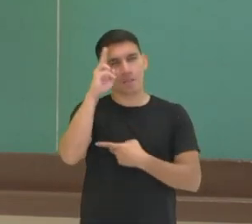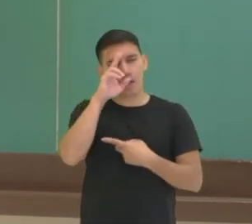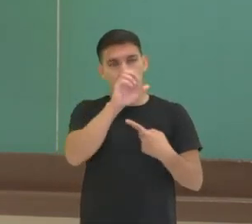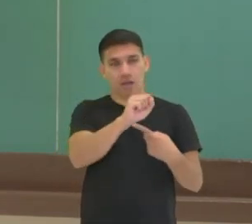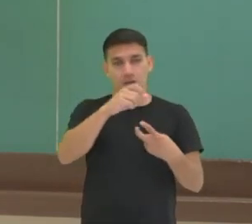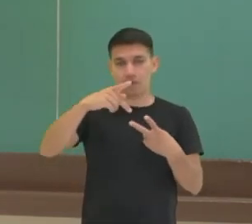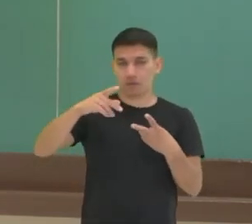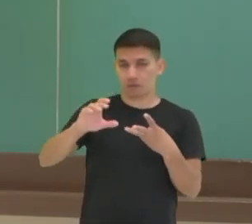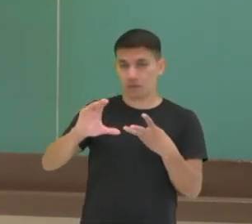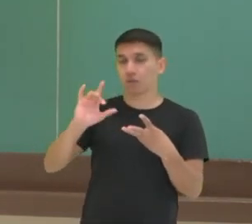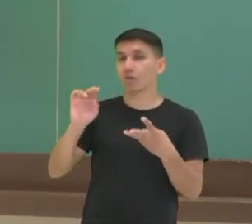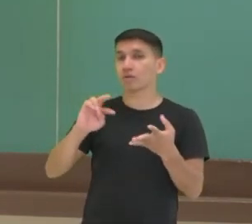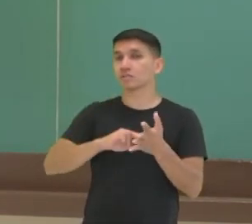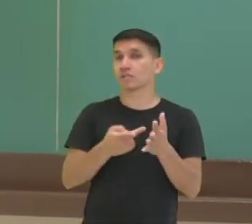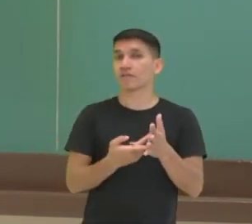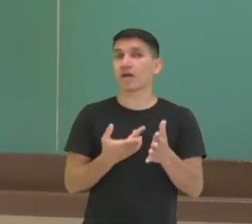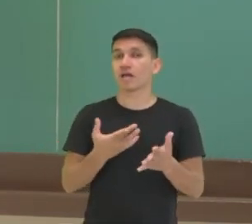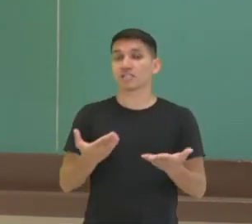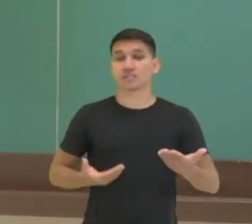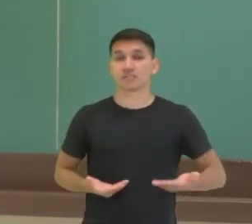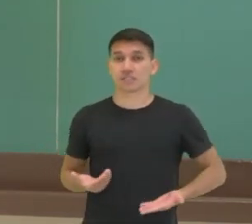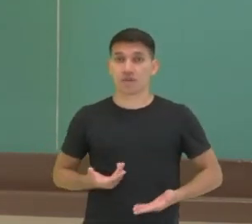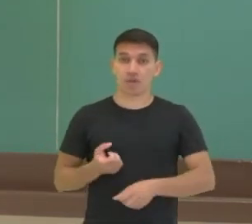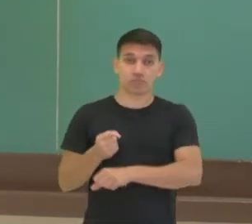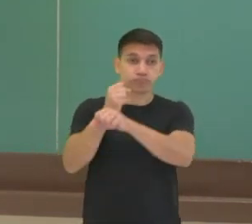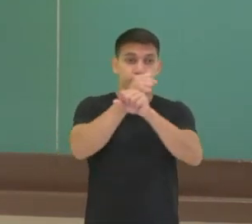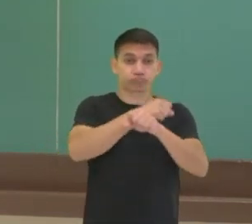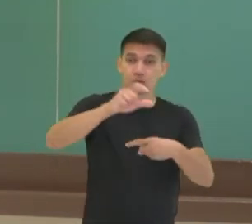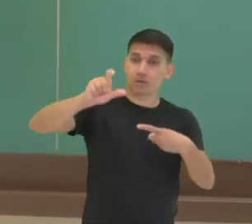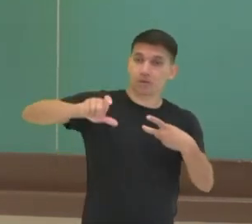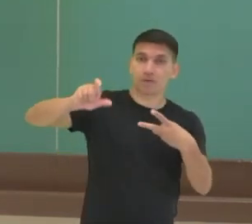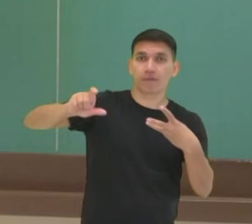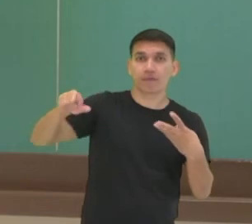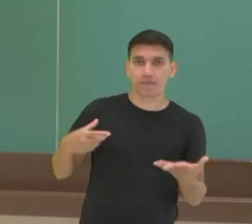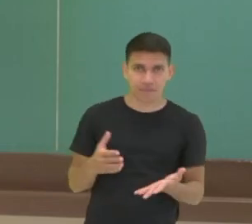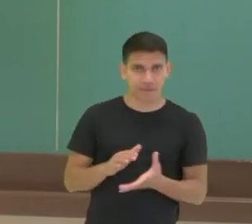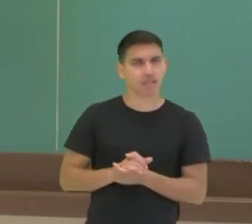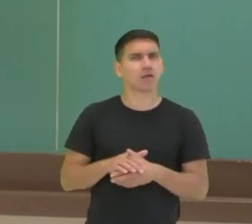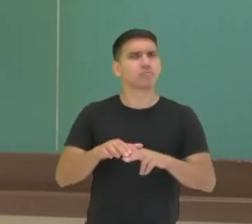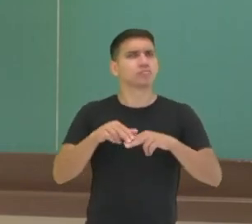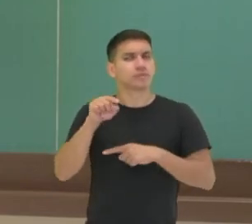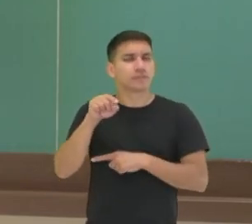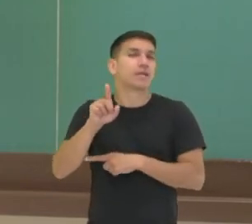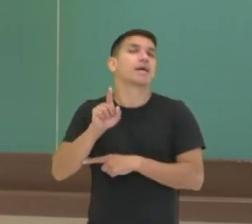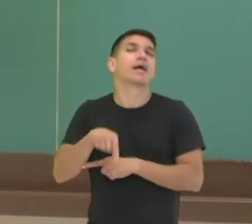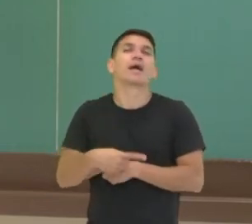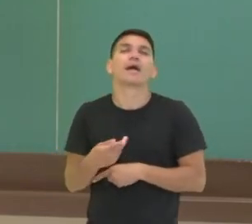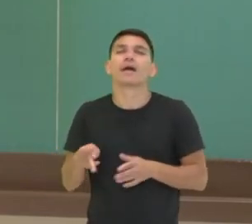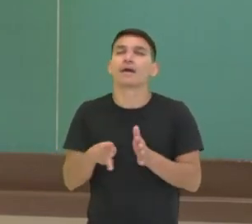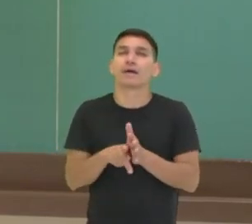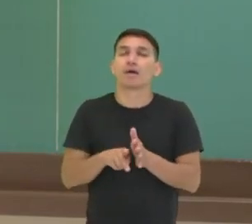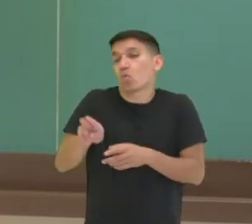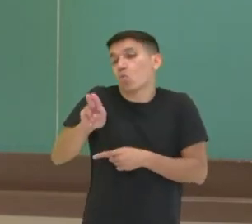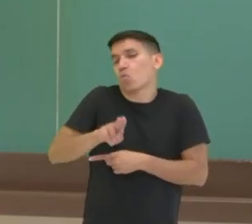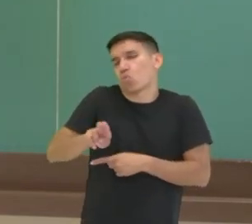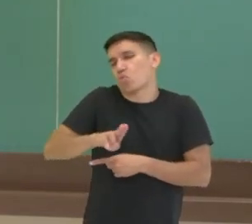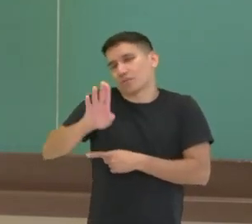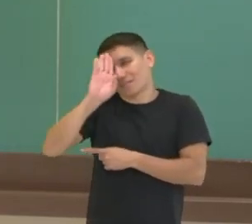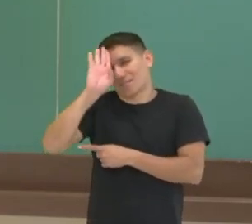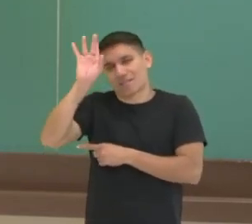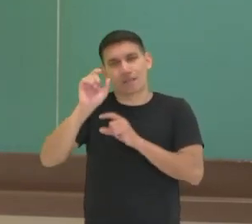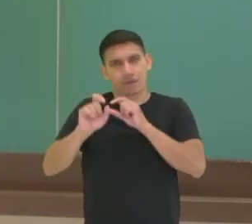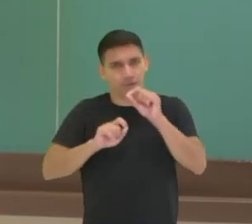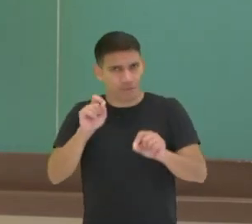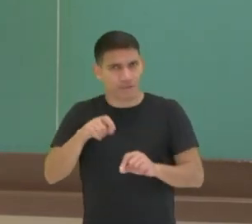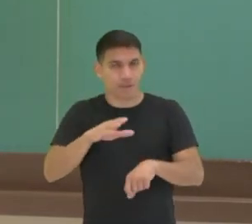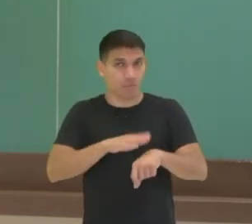se refere ao Serviço de Proteção ao Crédito, né? Que é um serviço utilizado aí principalmente